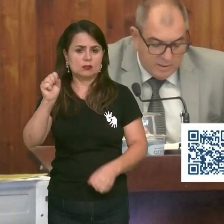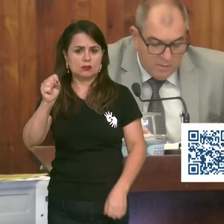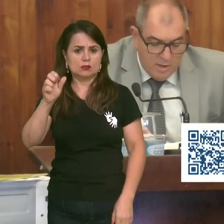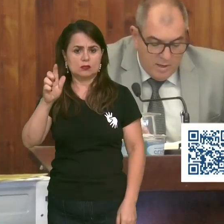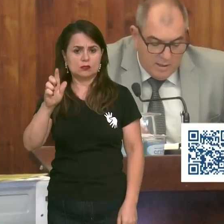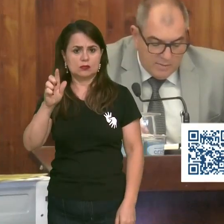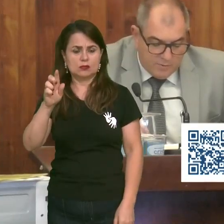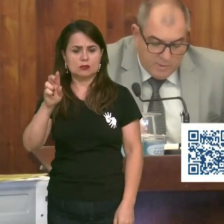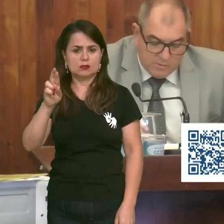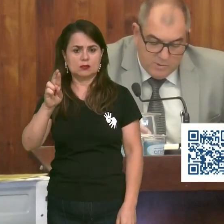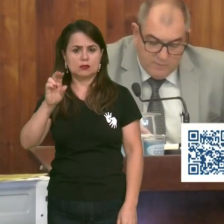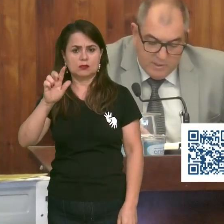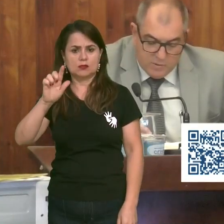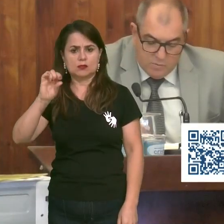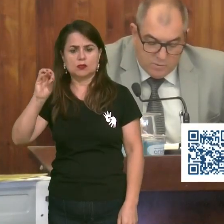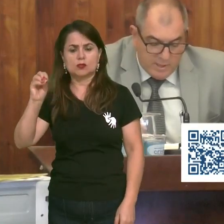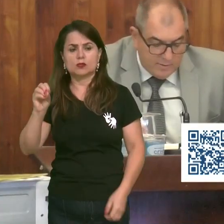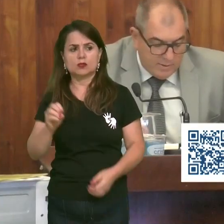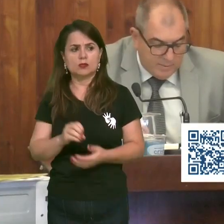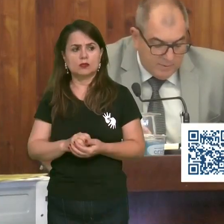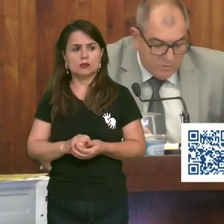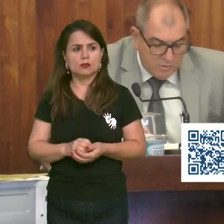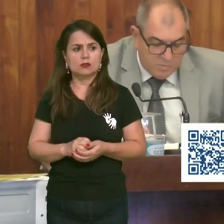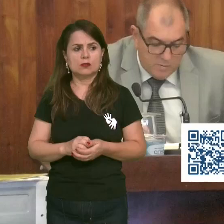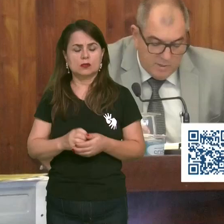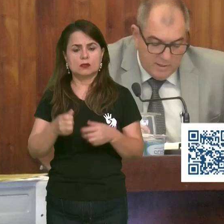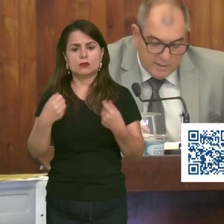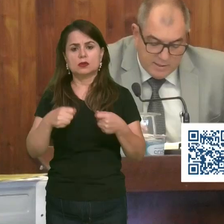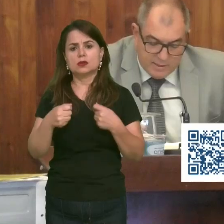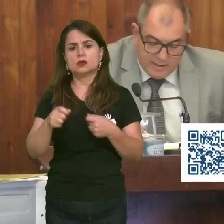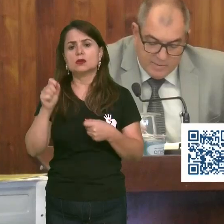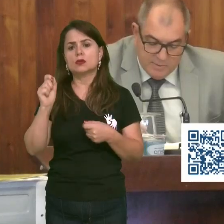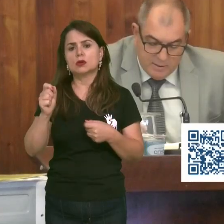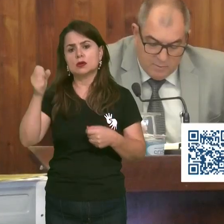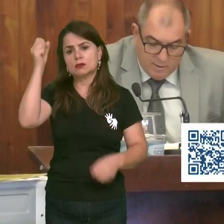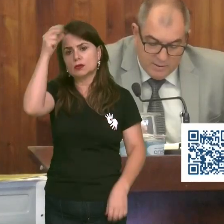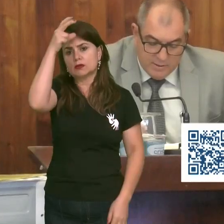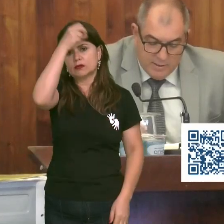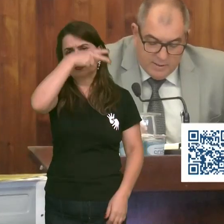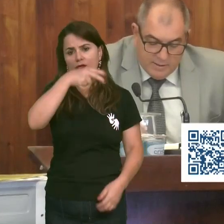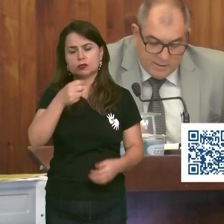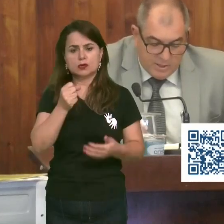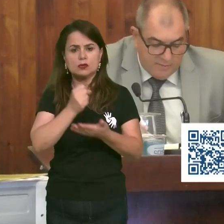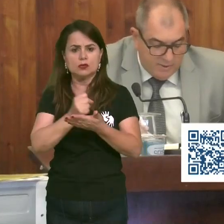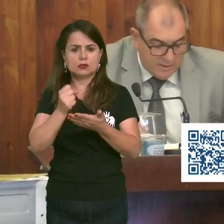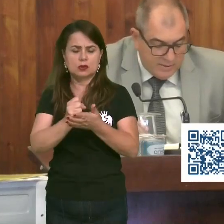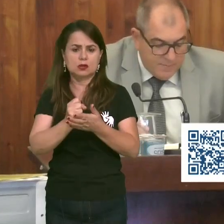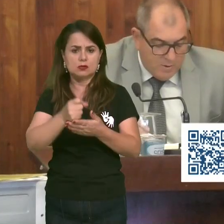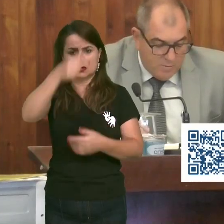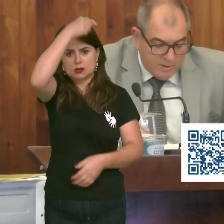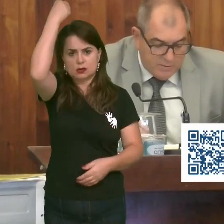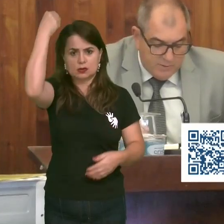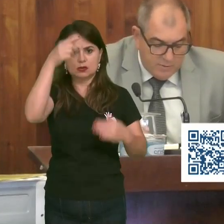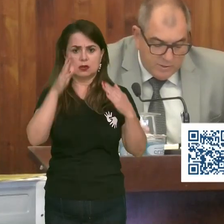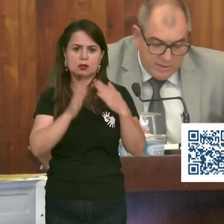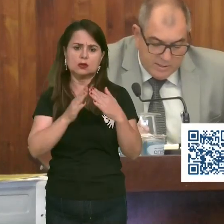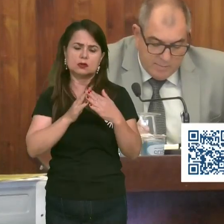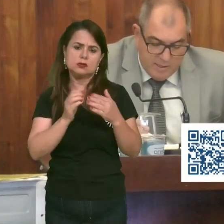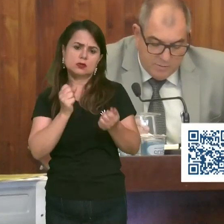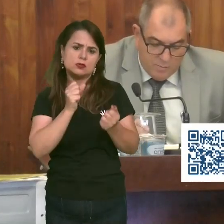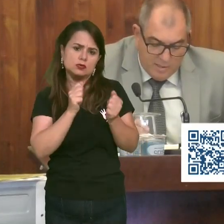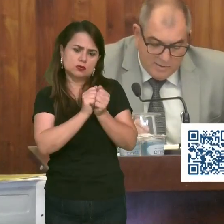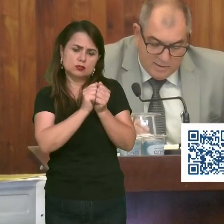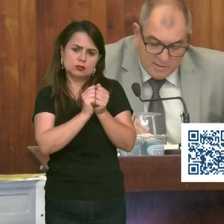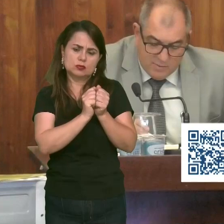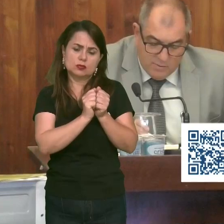do prazo regimental as informações referente ao contrato entre a Prefeitura Municipal de Marília e a Santa Casa de Misericórdia deixava antes objetivando o